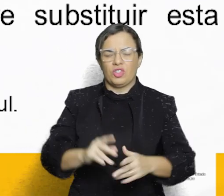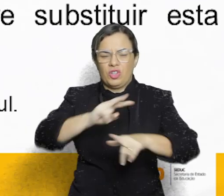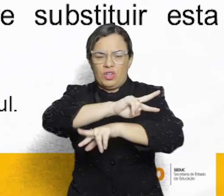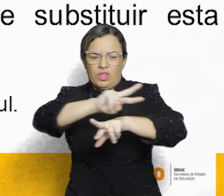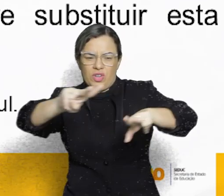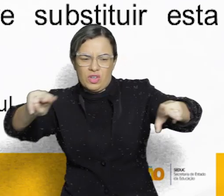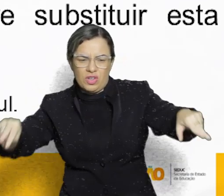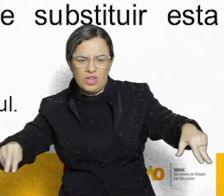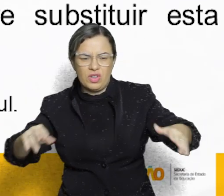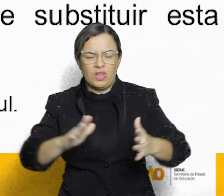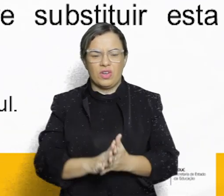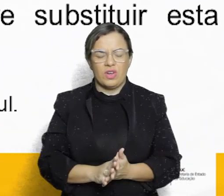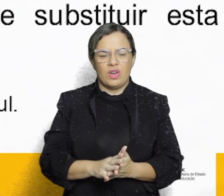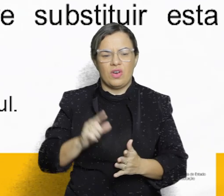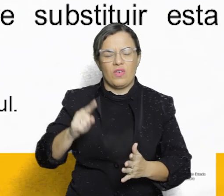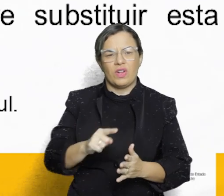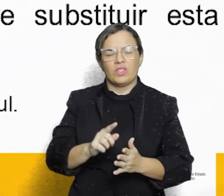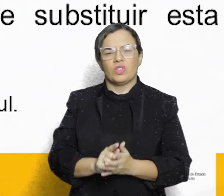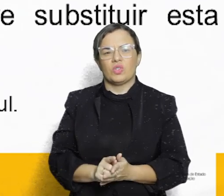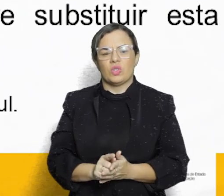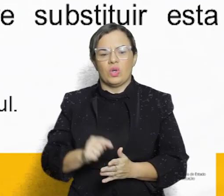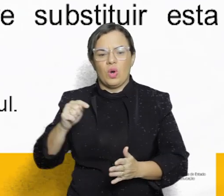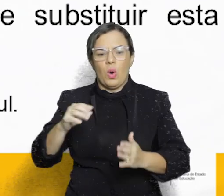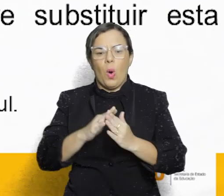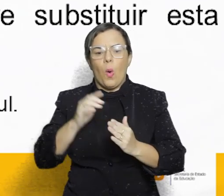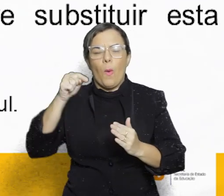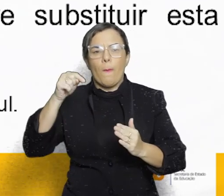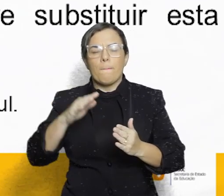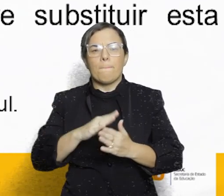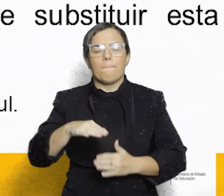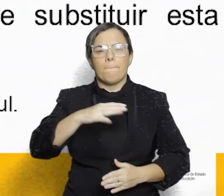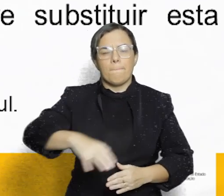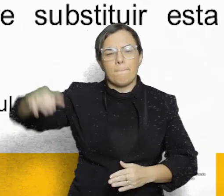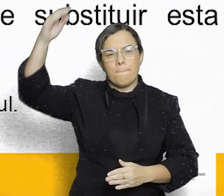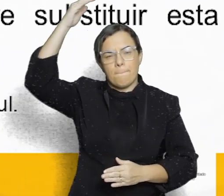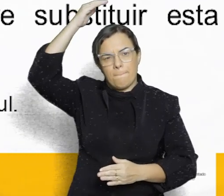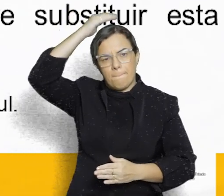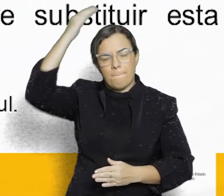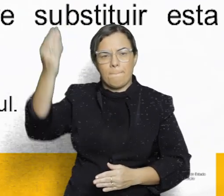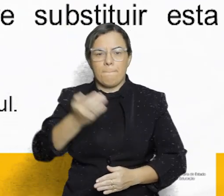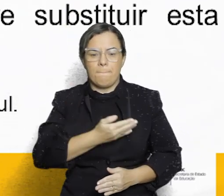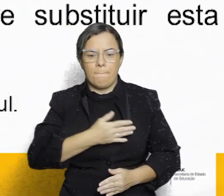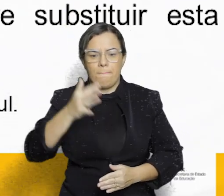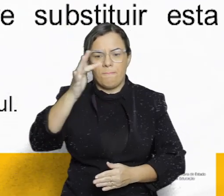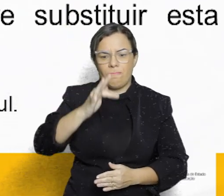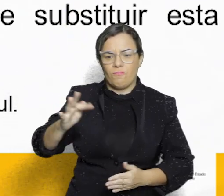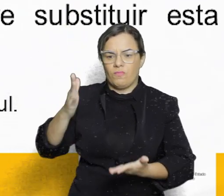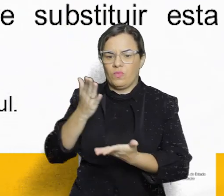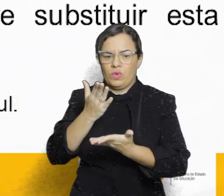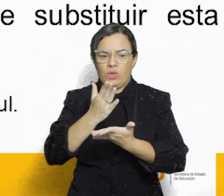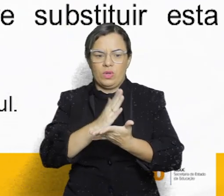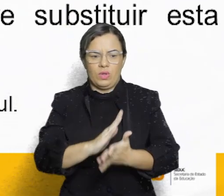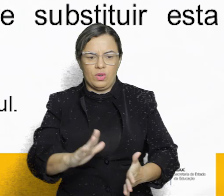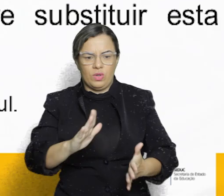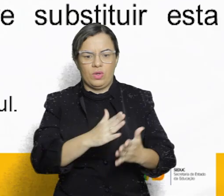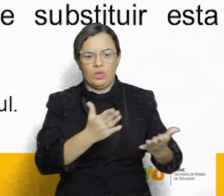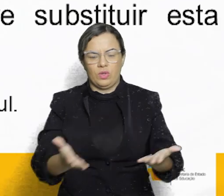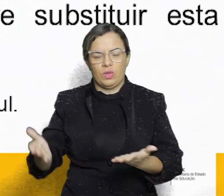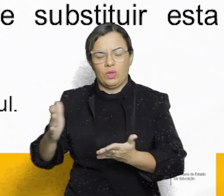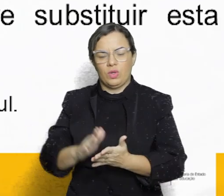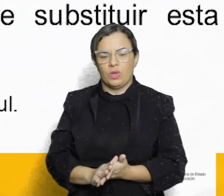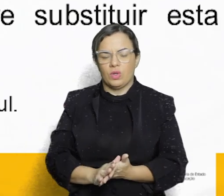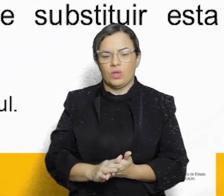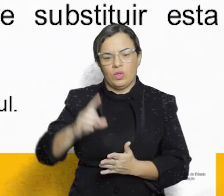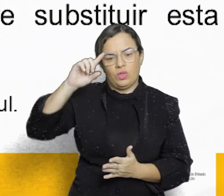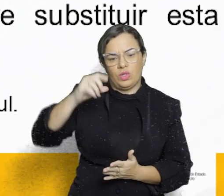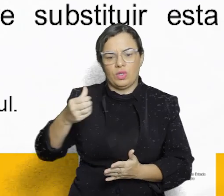40 países, o Papa Francisco encerrou no dia 9/7 de 2015 o segundo encontro mundial